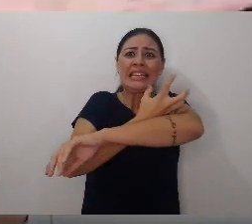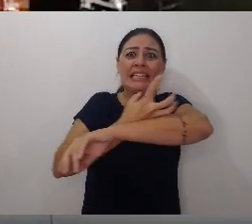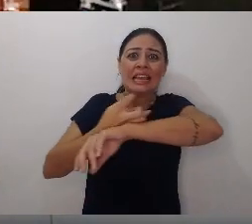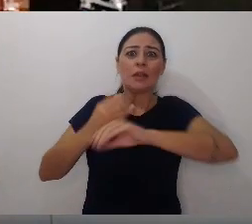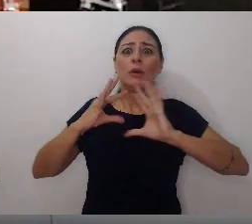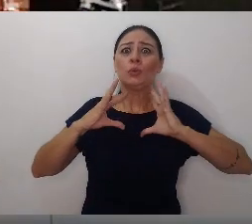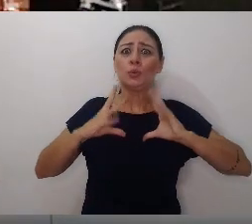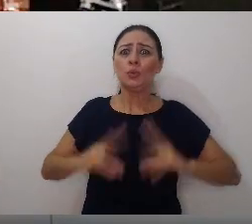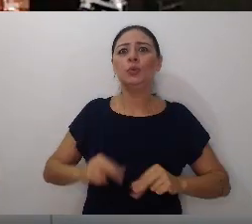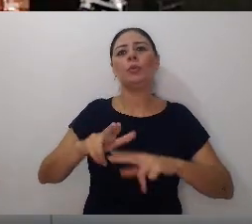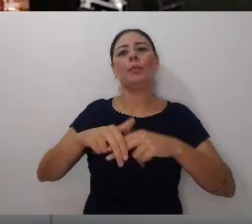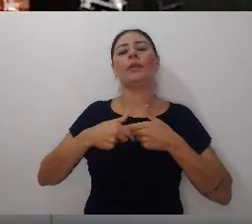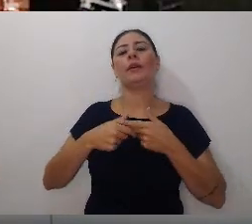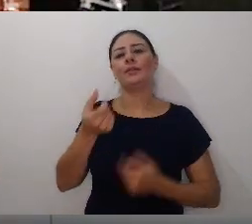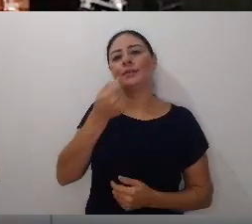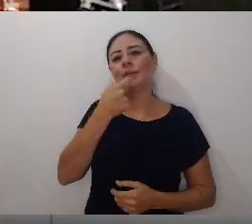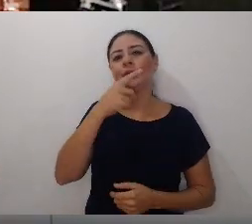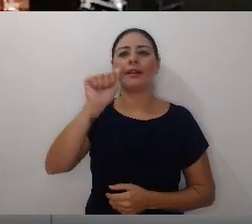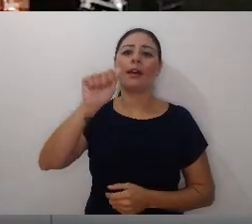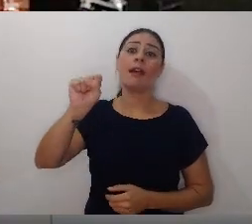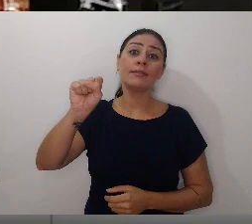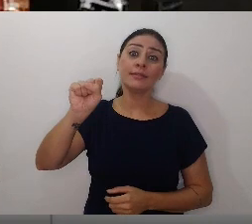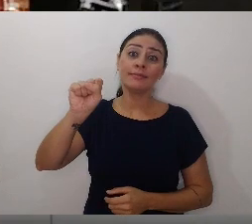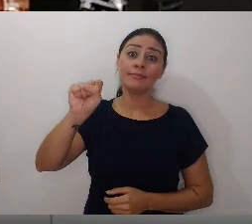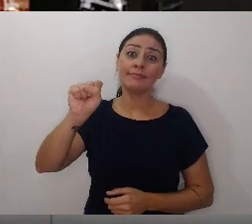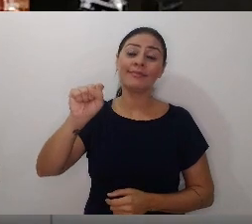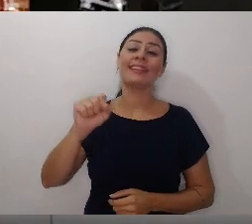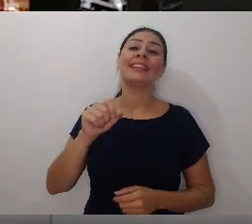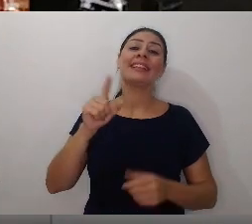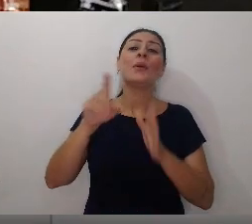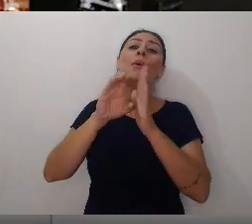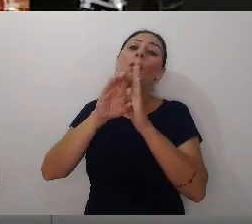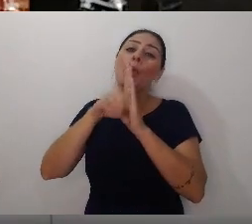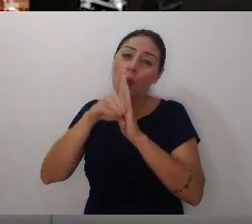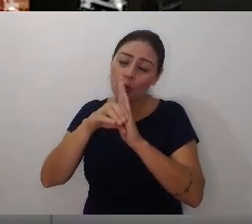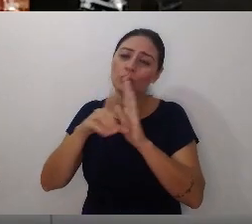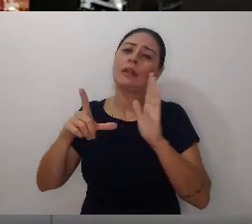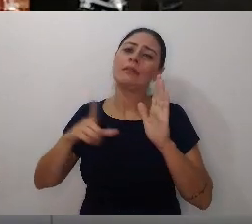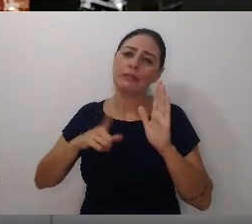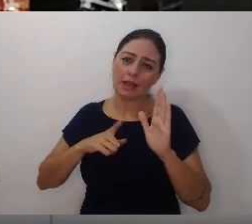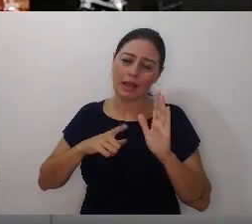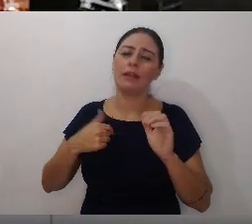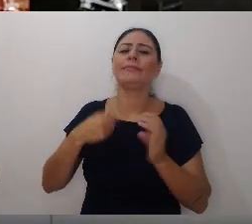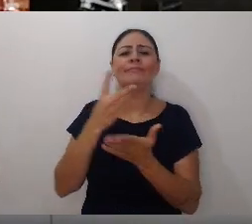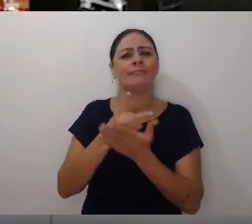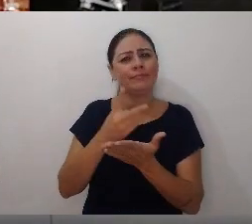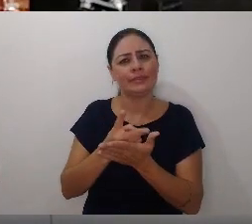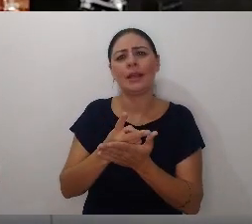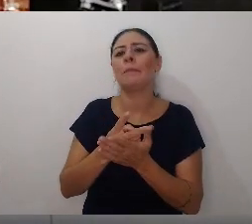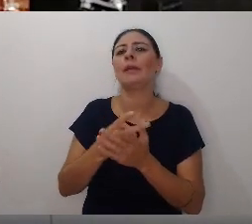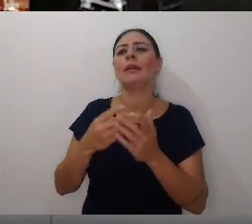vira toda a pele, vira queimadura por causa de um AS. Então, não é bom. Então, o que eu falo para os meus? A minha